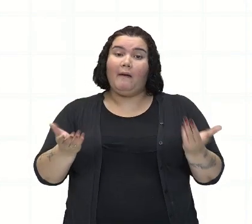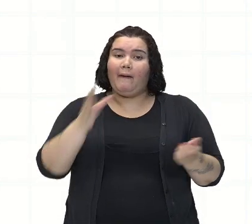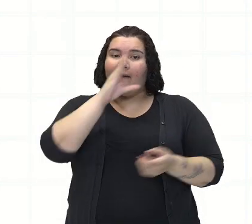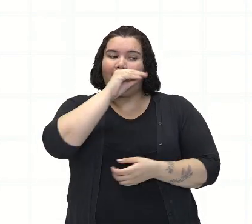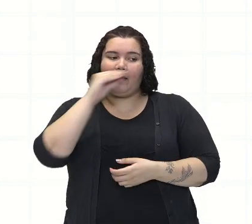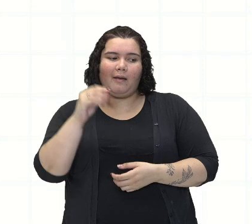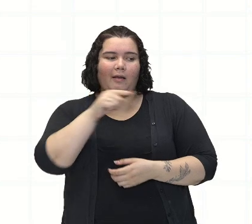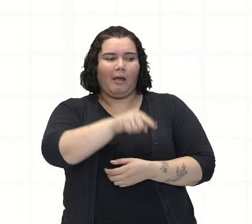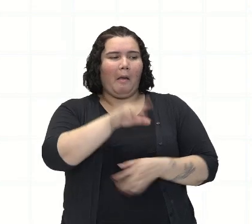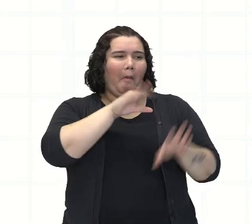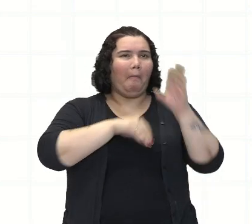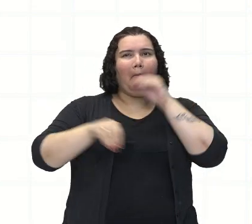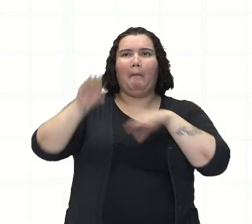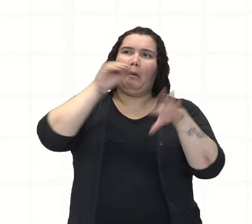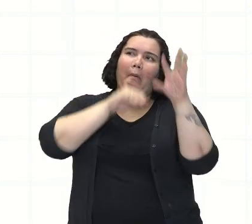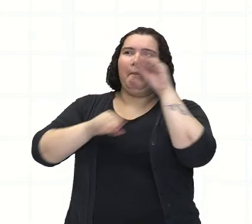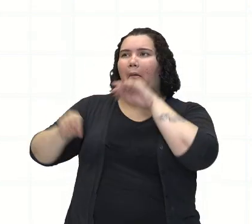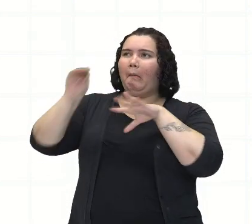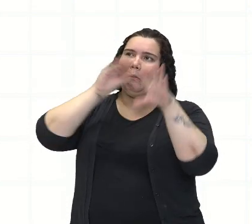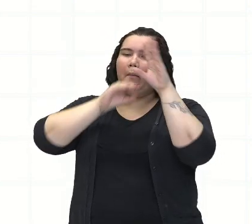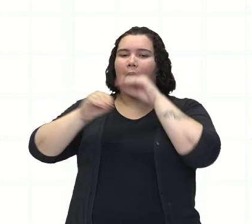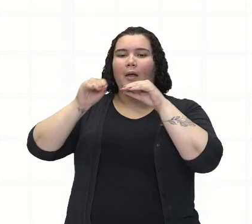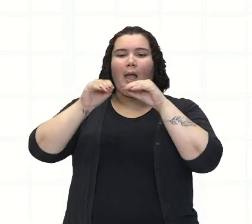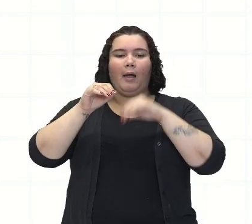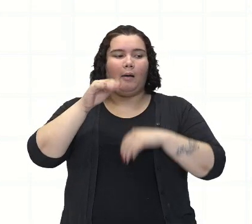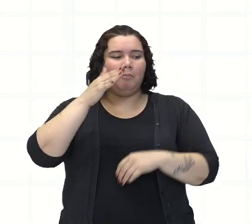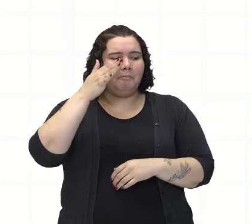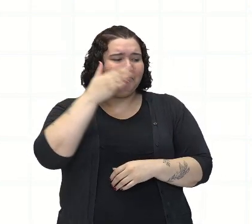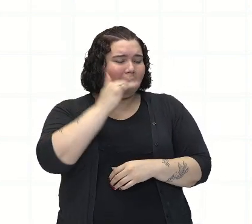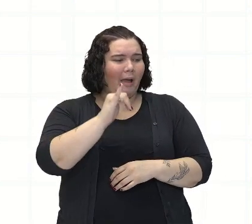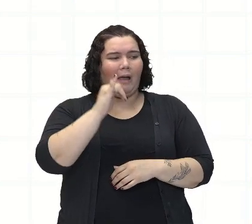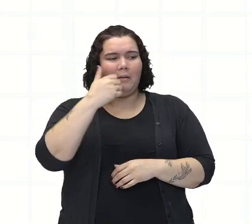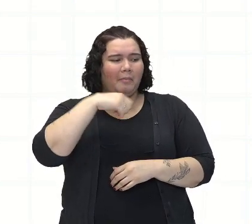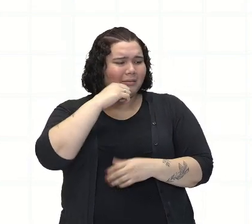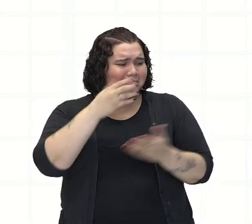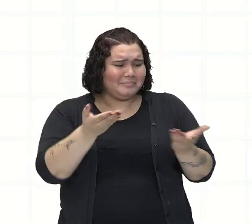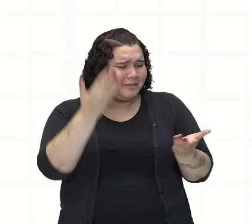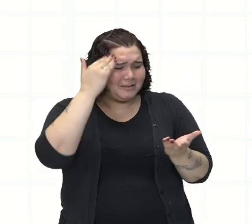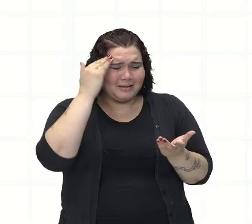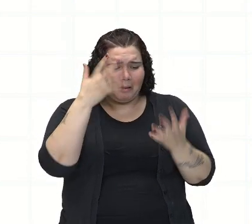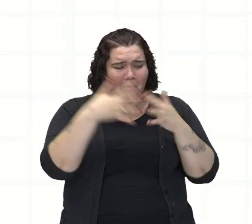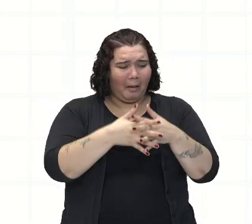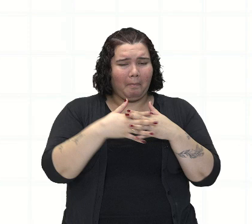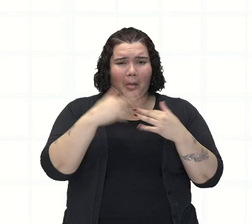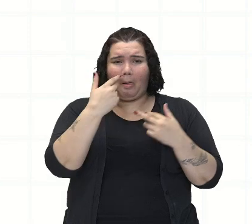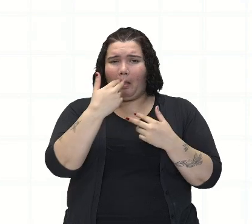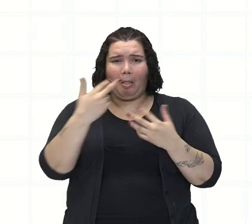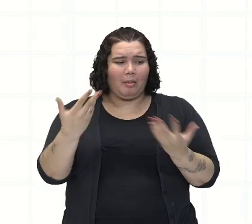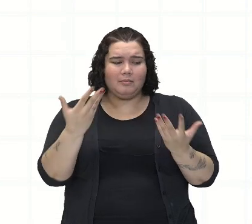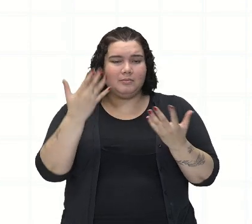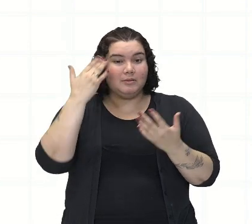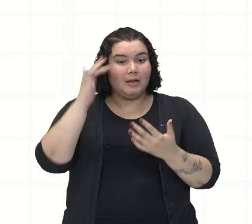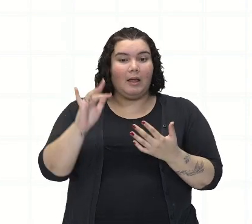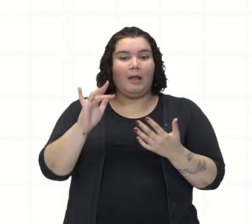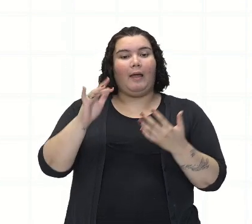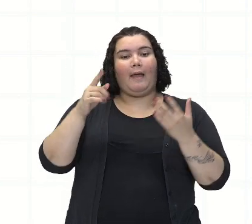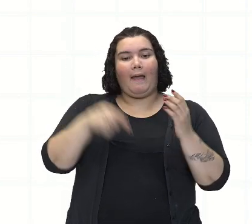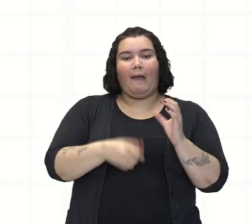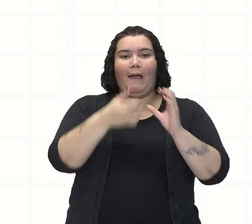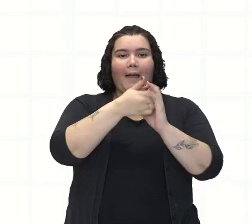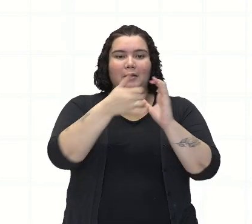estão falando bastante coisas que os pais não entendem muito bem. Isso na Nininha parece ser uma característica muito específica, muito